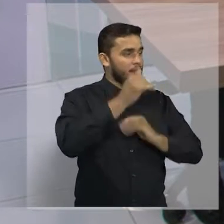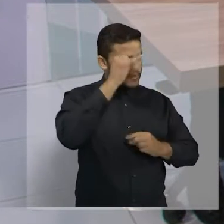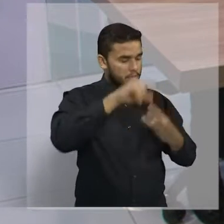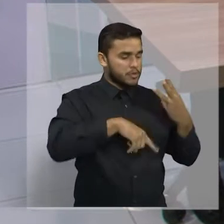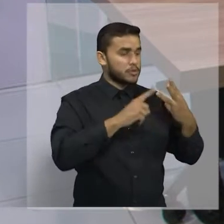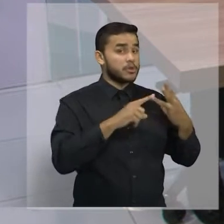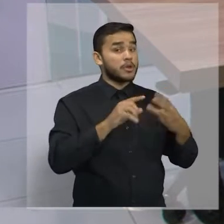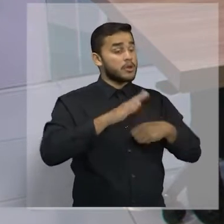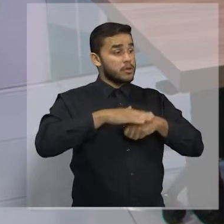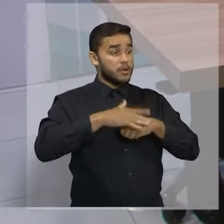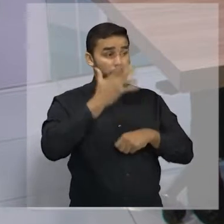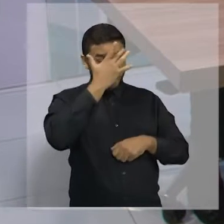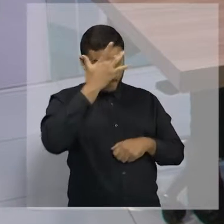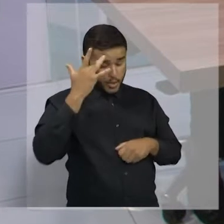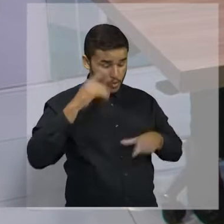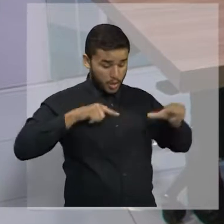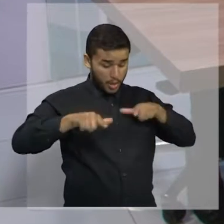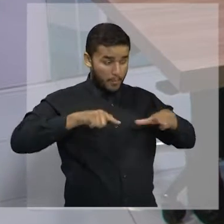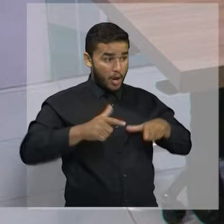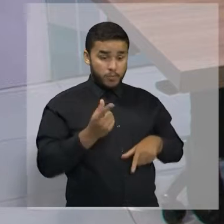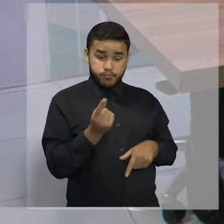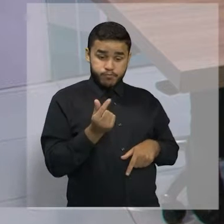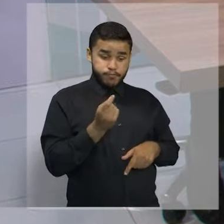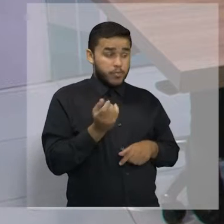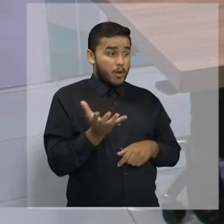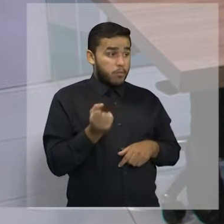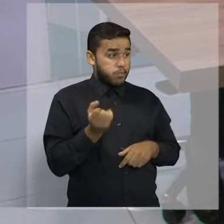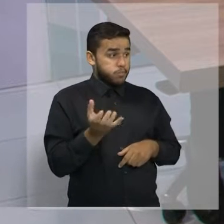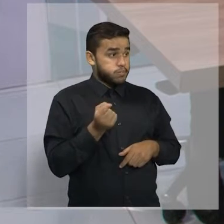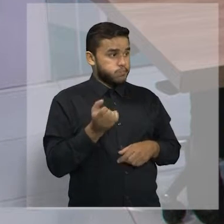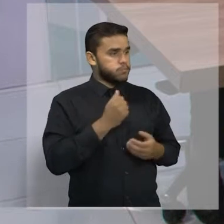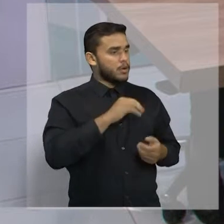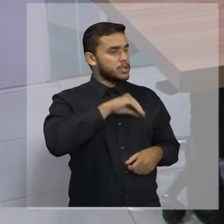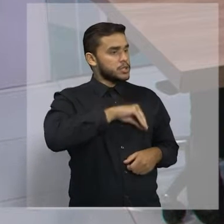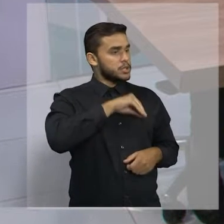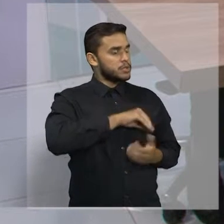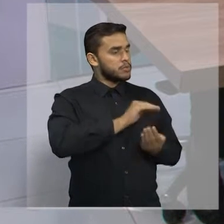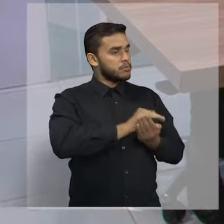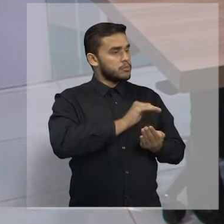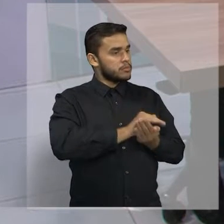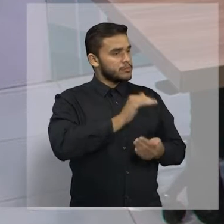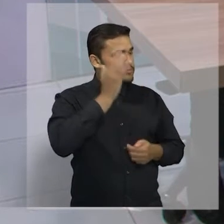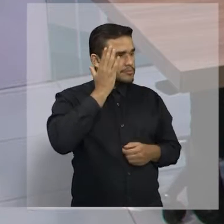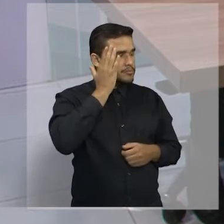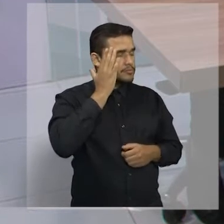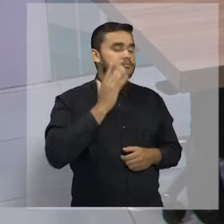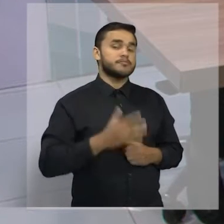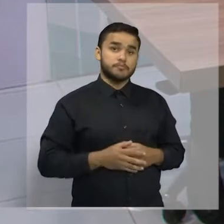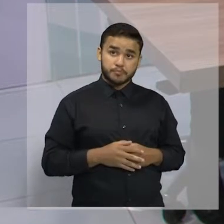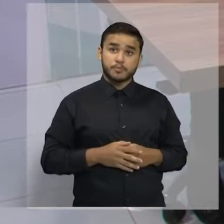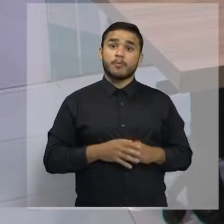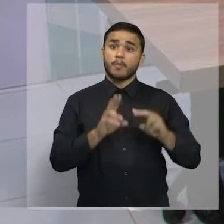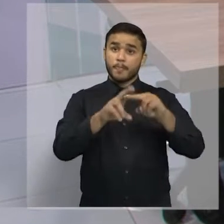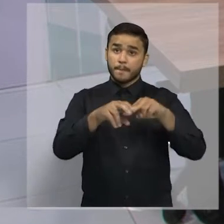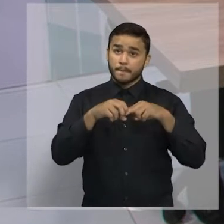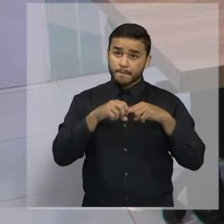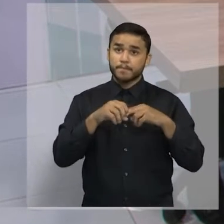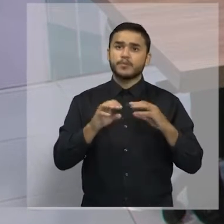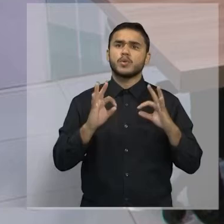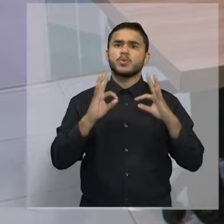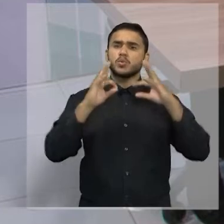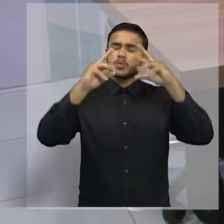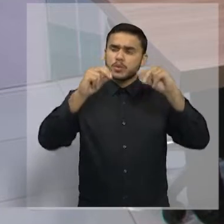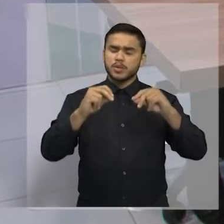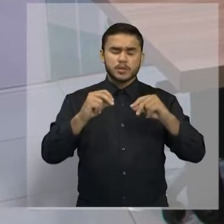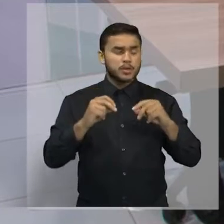função socioeconômica da são Previdência. Os princípios. Isso. O problema é que a discussão que está colocada aí, ela foge